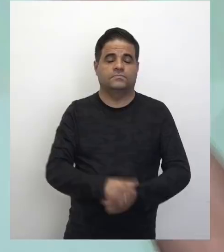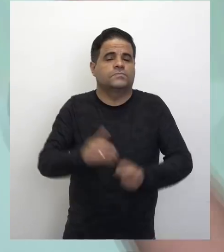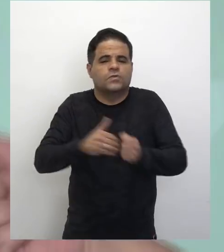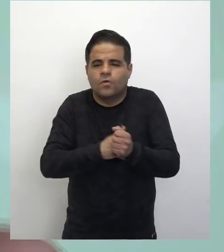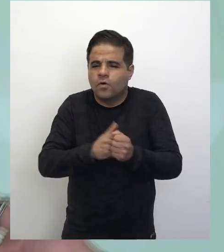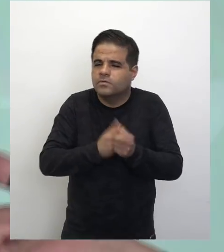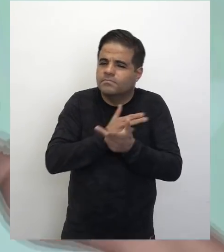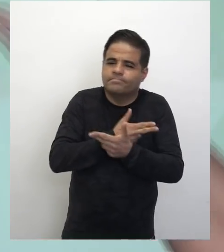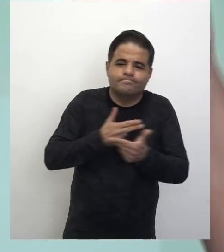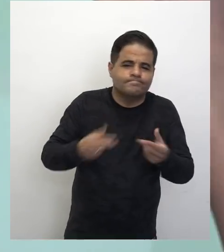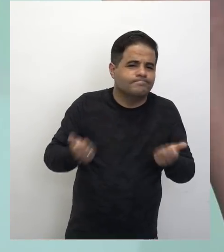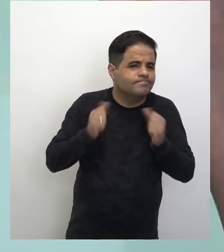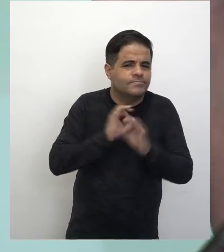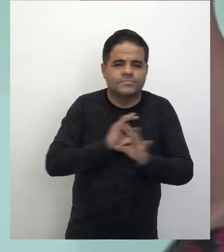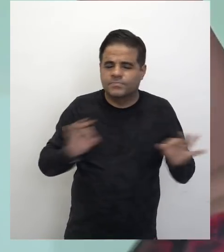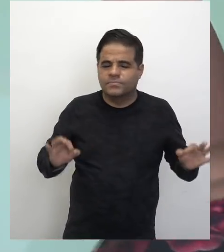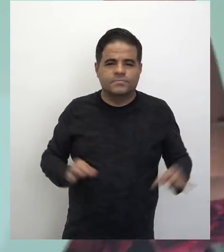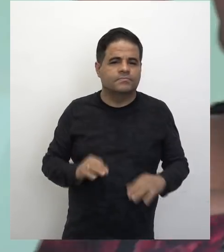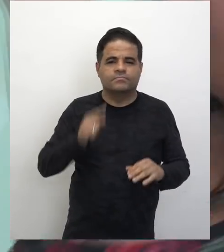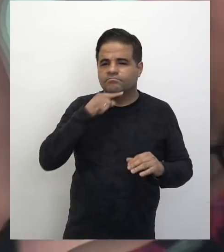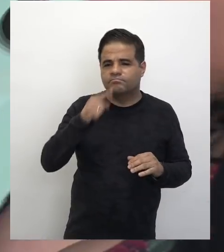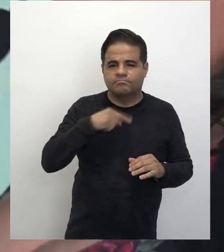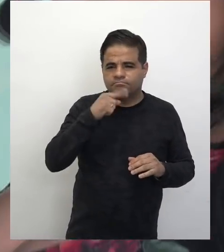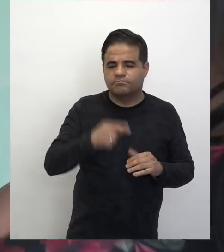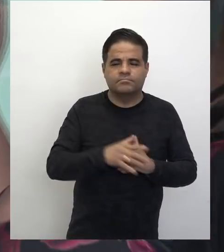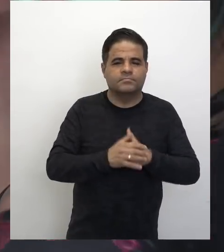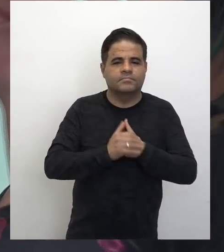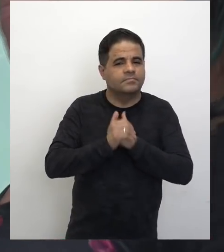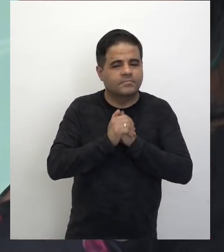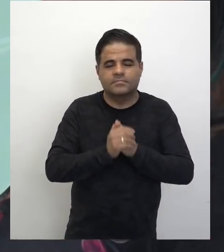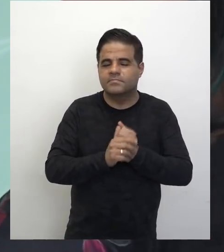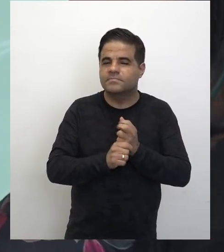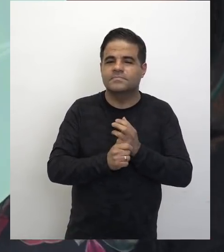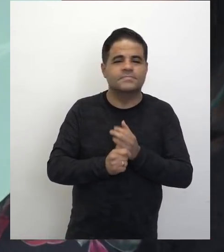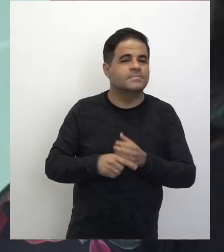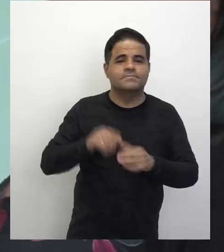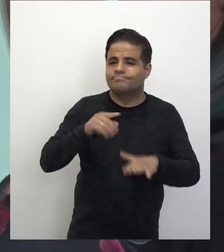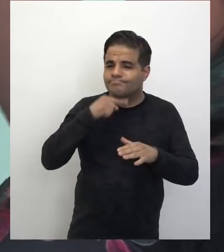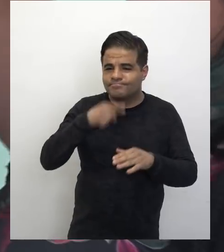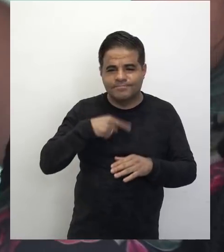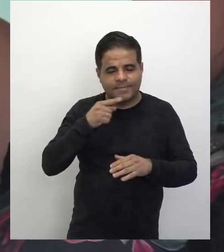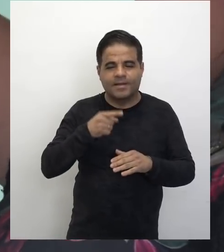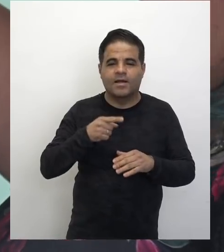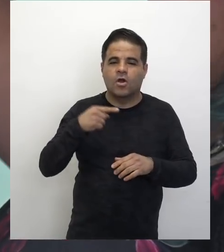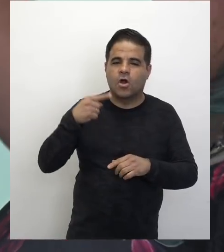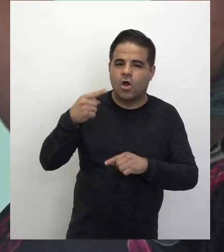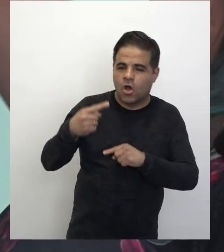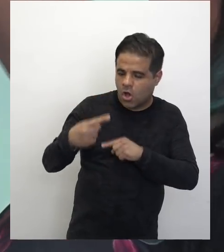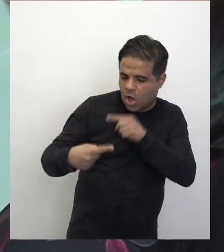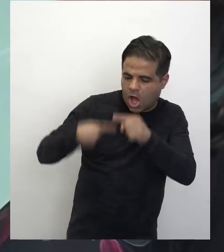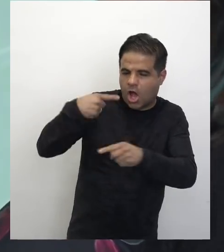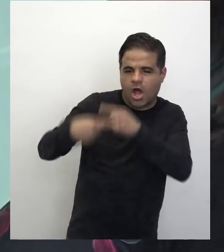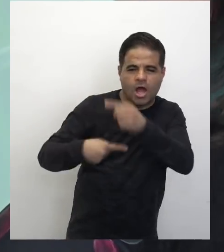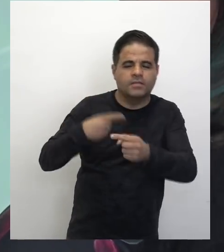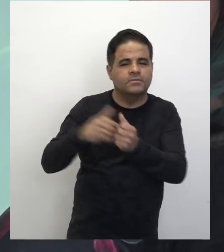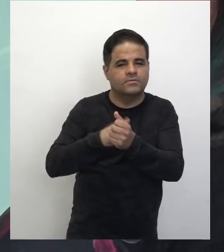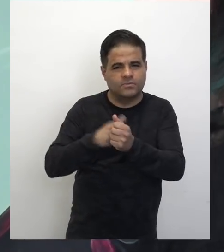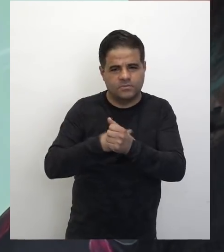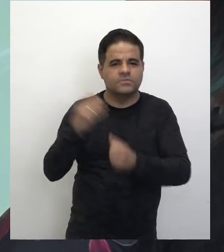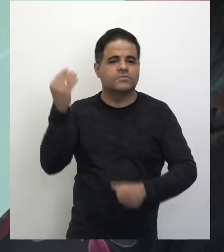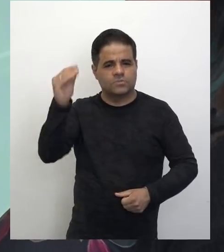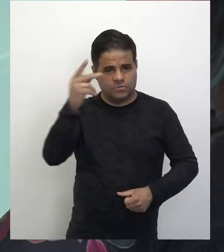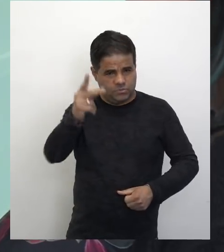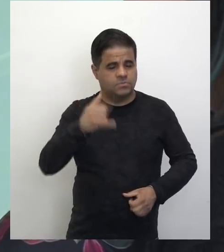maravilhosa. Quando você precisa que ele funcione, ele não funciona. Exatamente. É sempre assim. Você roda o código, né? Você coloca a